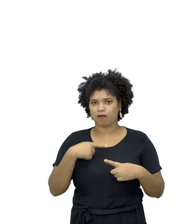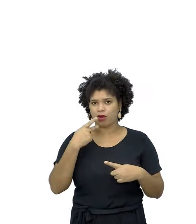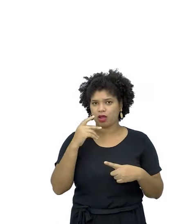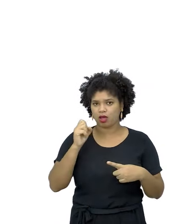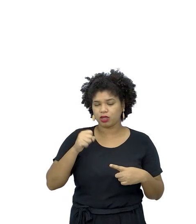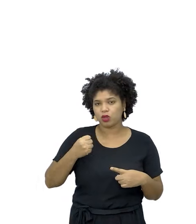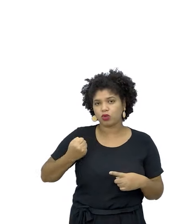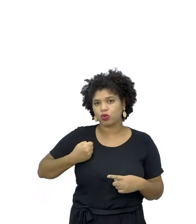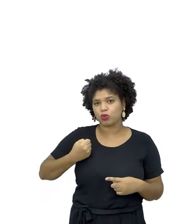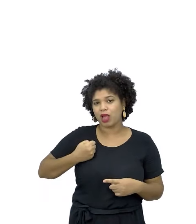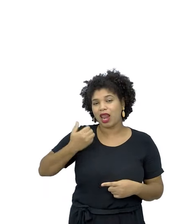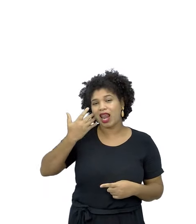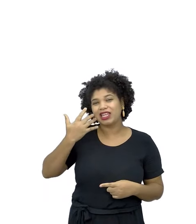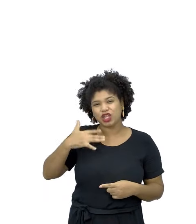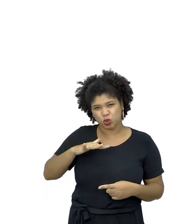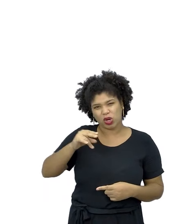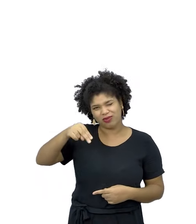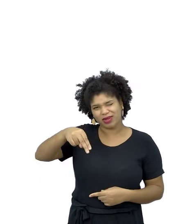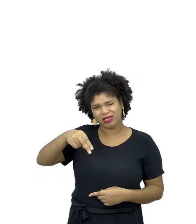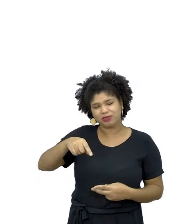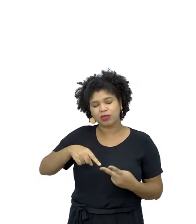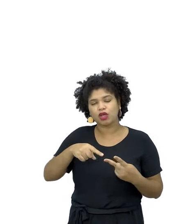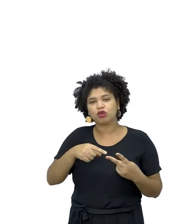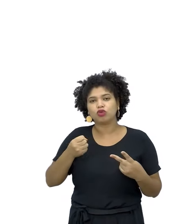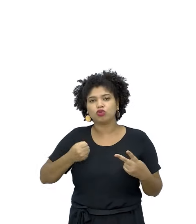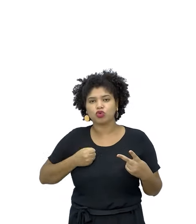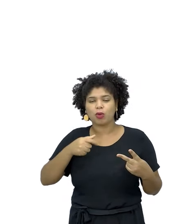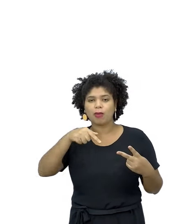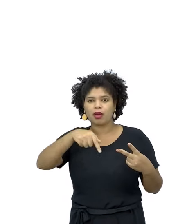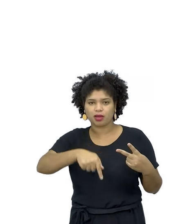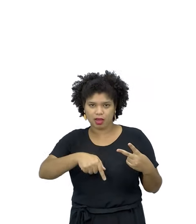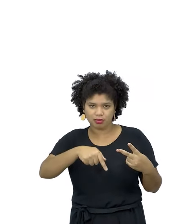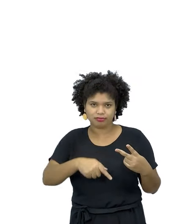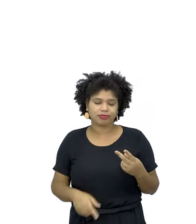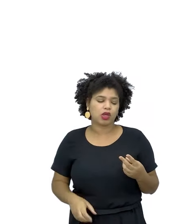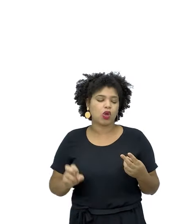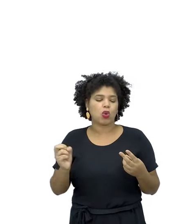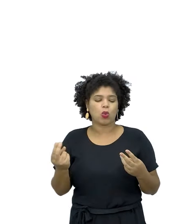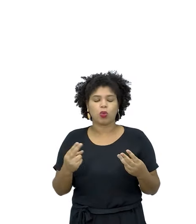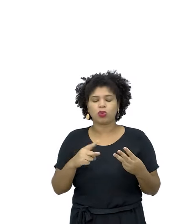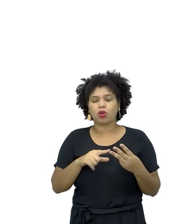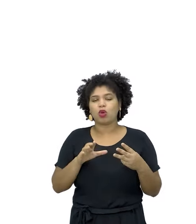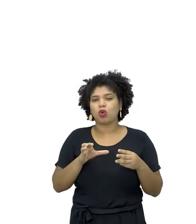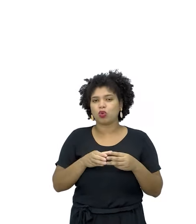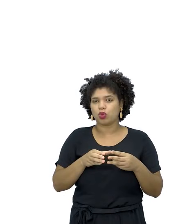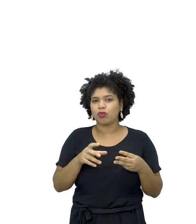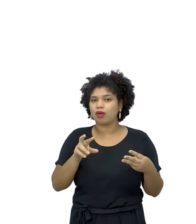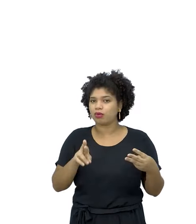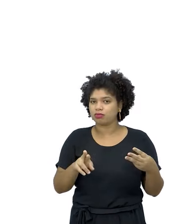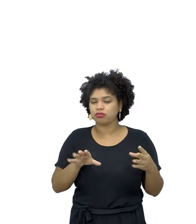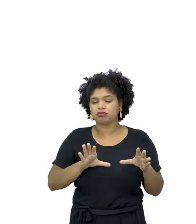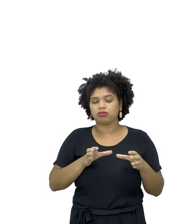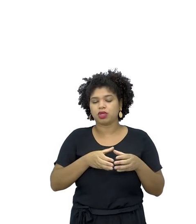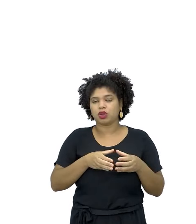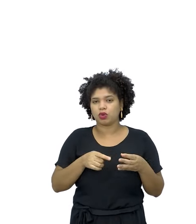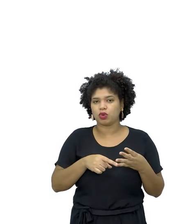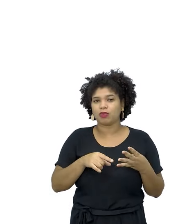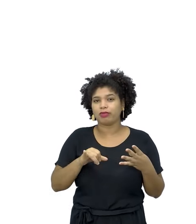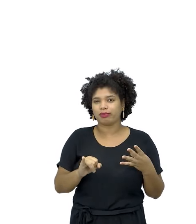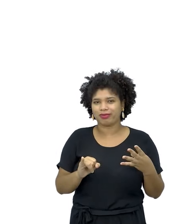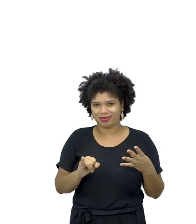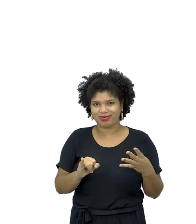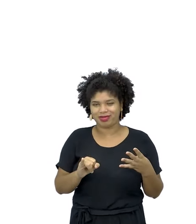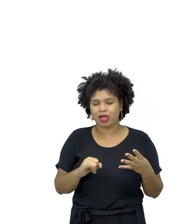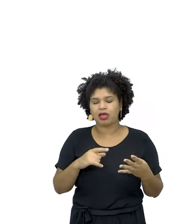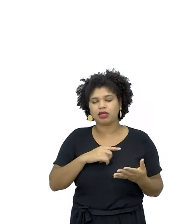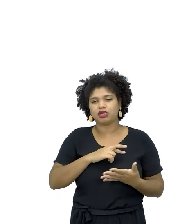números naturais, pode ser com números inteiros, tanto a parte positiva quanto a negativa, pode ser com os racionais, pode ser com os irracionais.